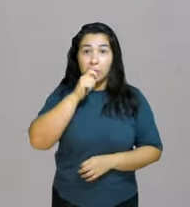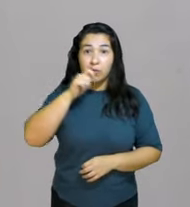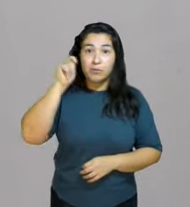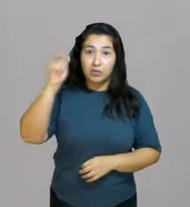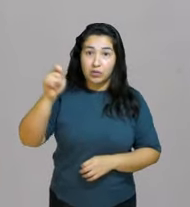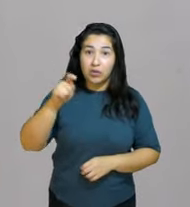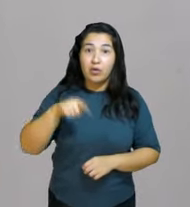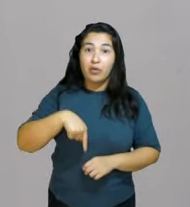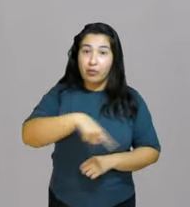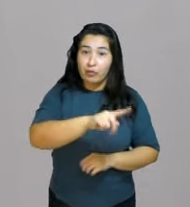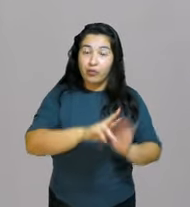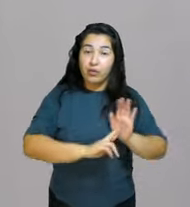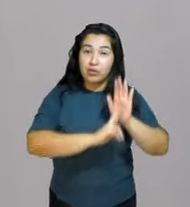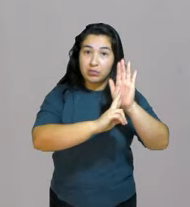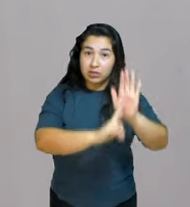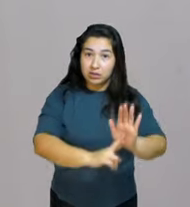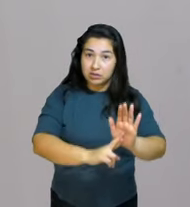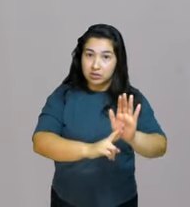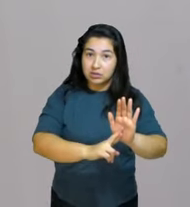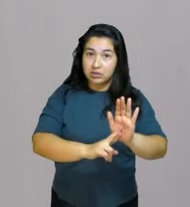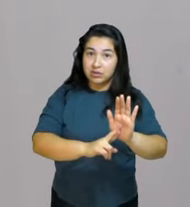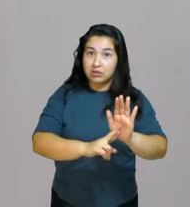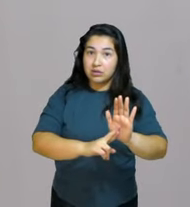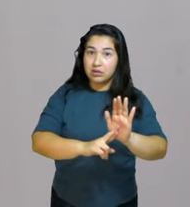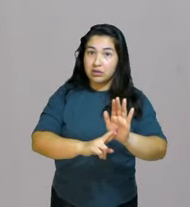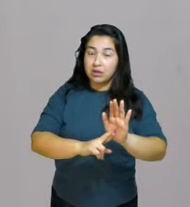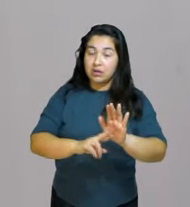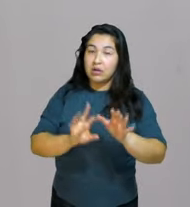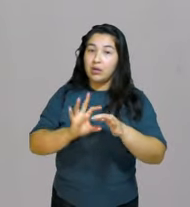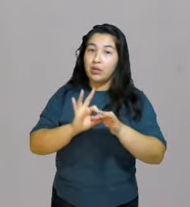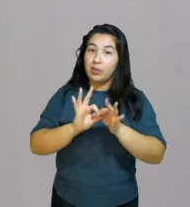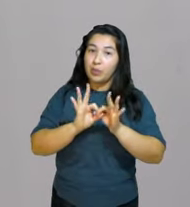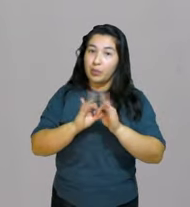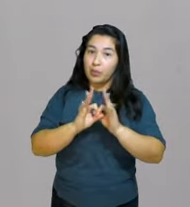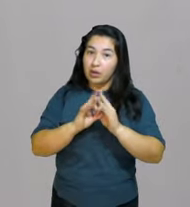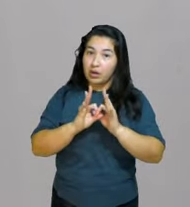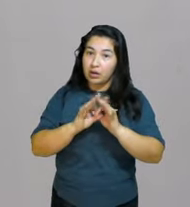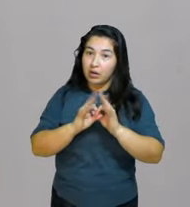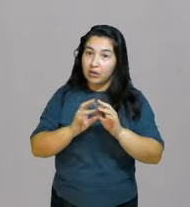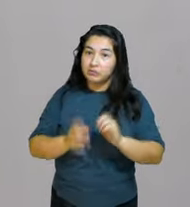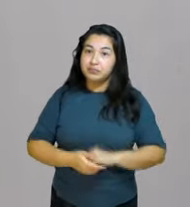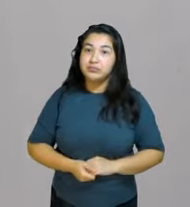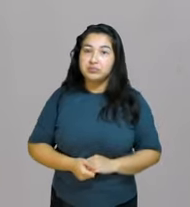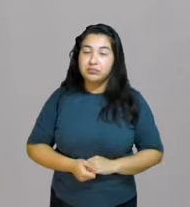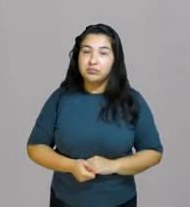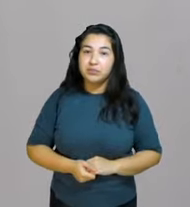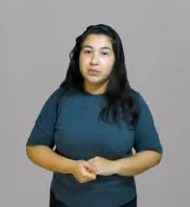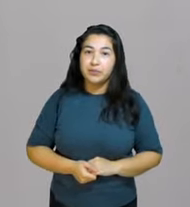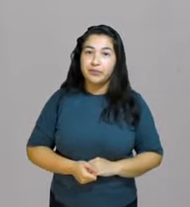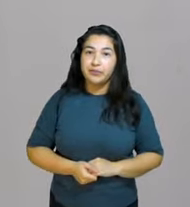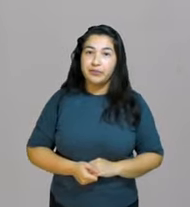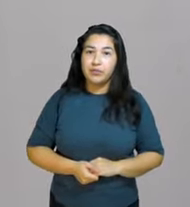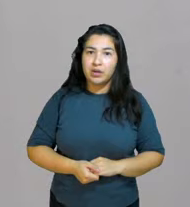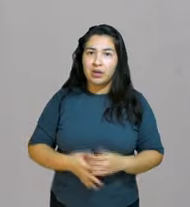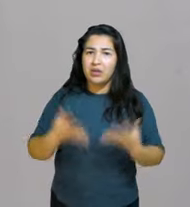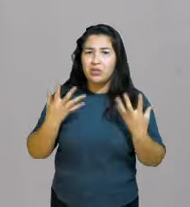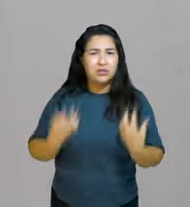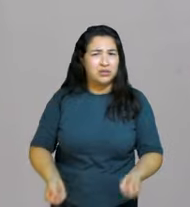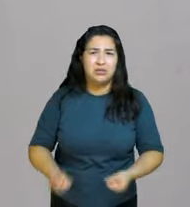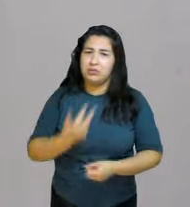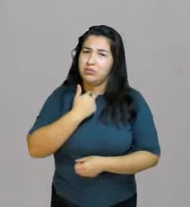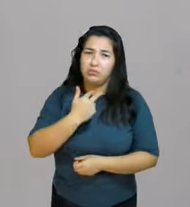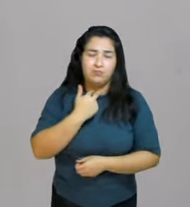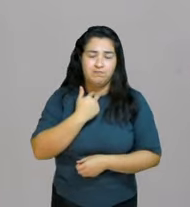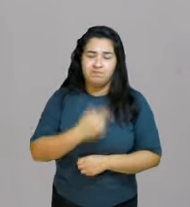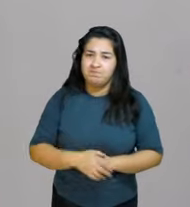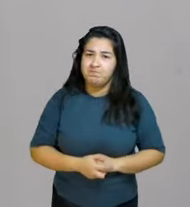no Congresso Técnico da OLESC, do Parajasc. Eu acho isso uma coisa inadmissível.